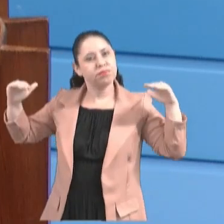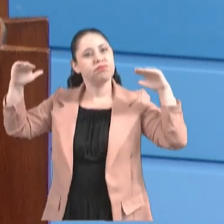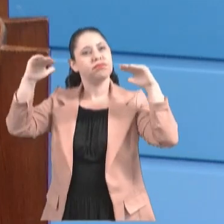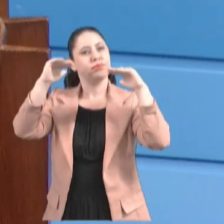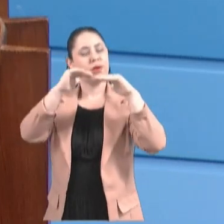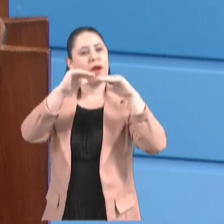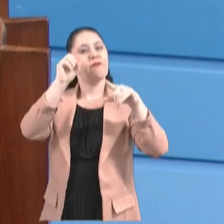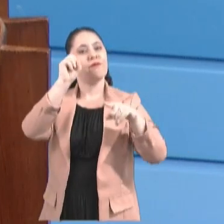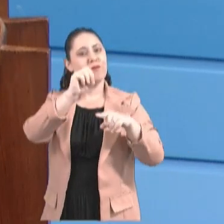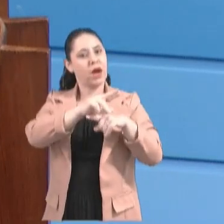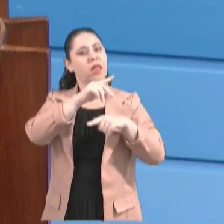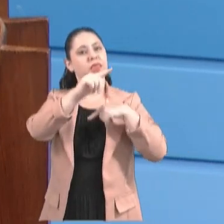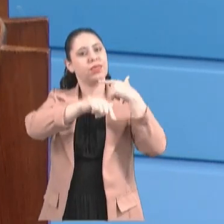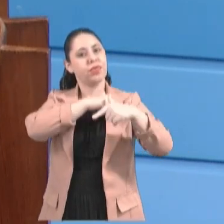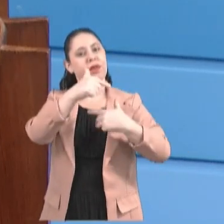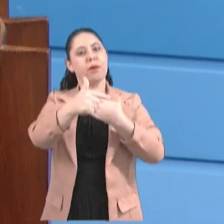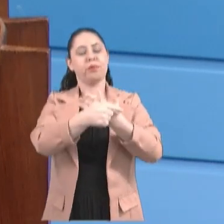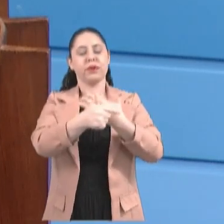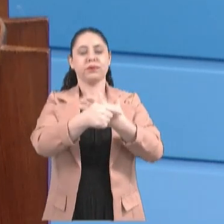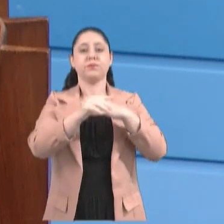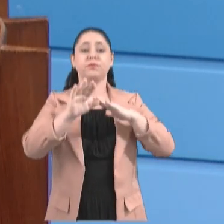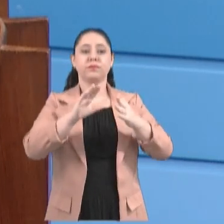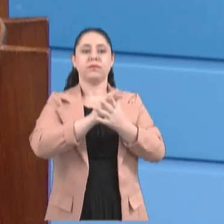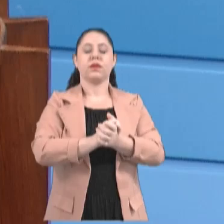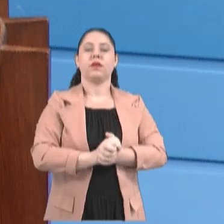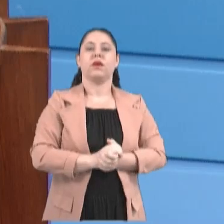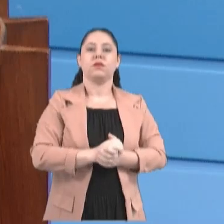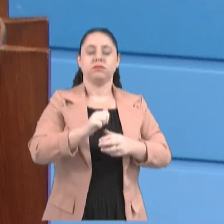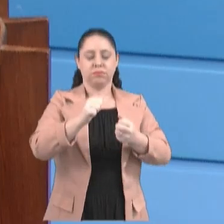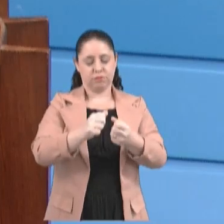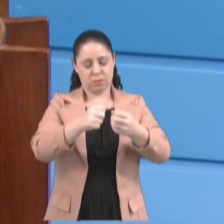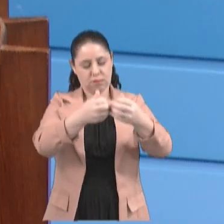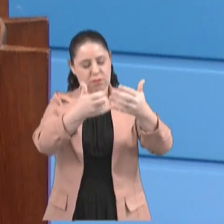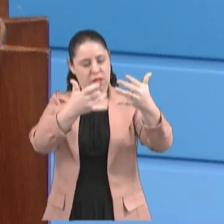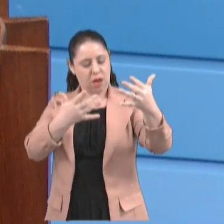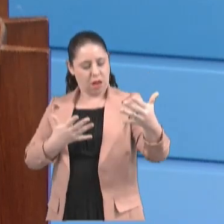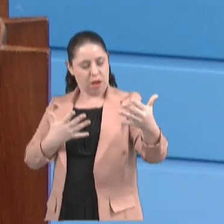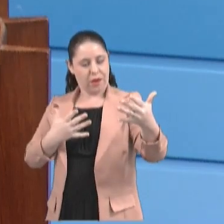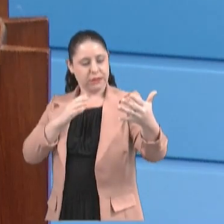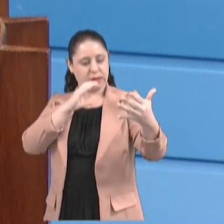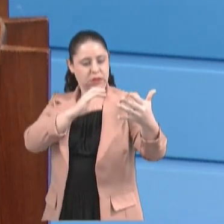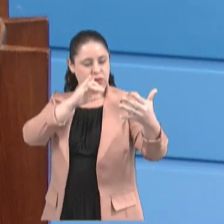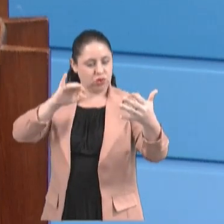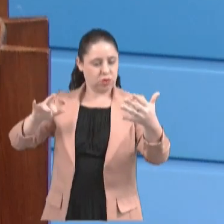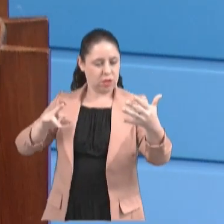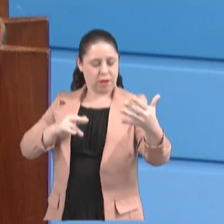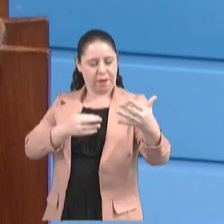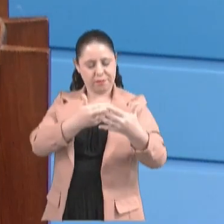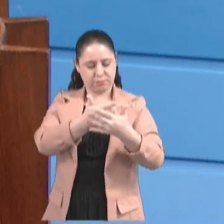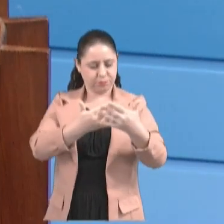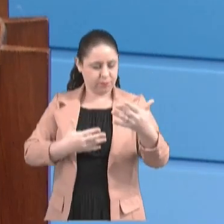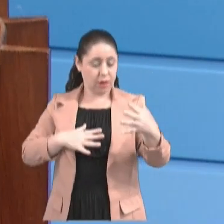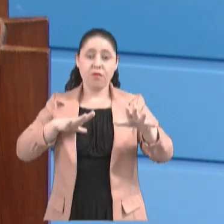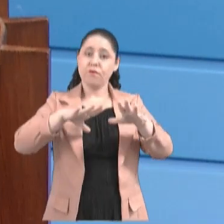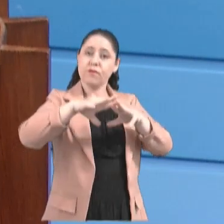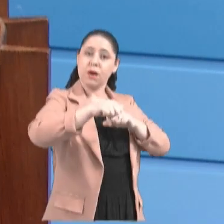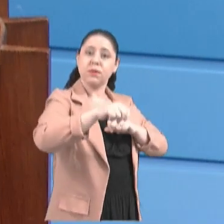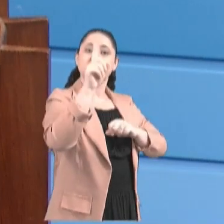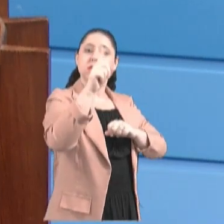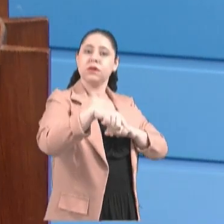compatível com a função. Daí pego o currículo que foi enviado para a CCJ. A